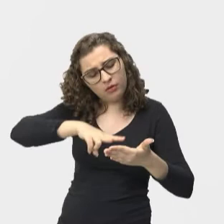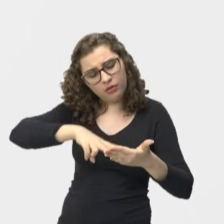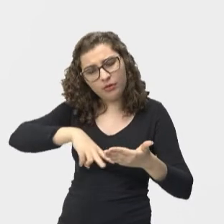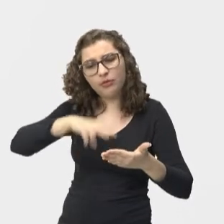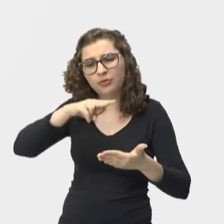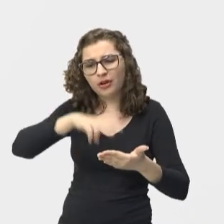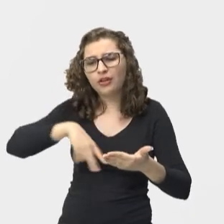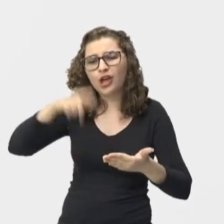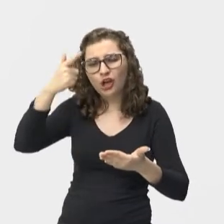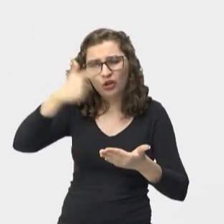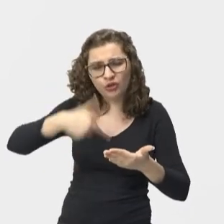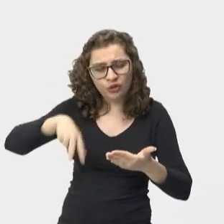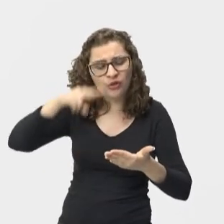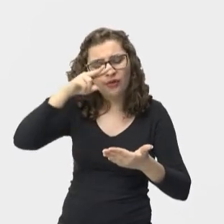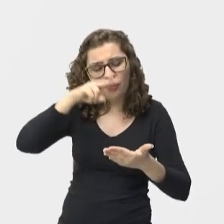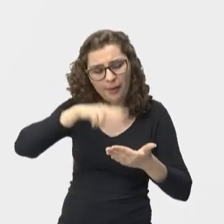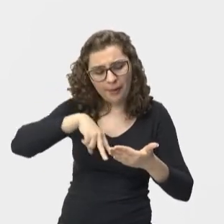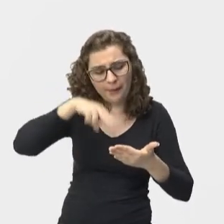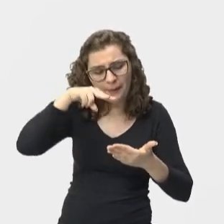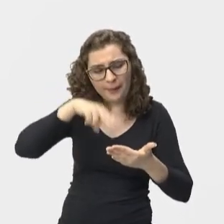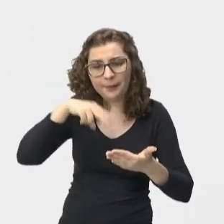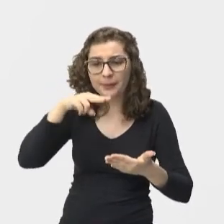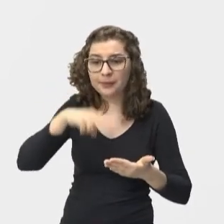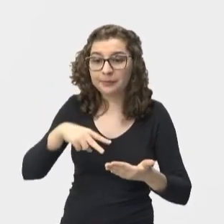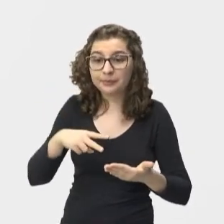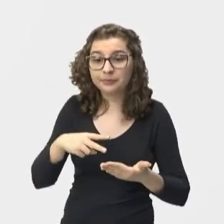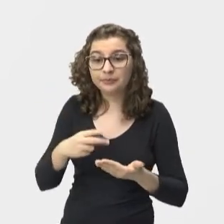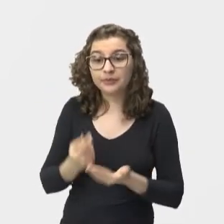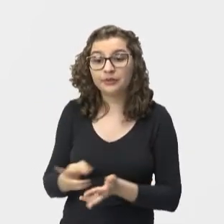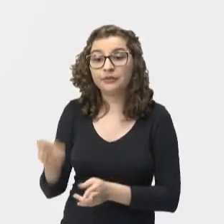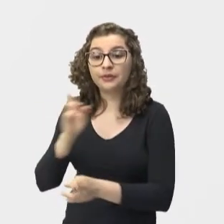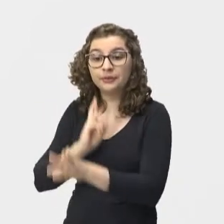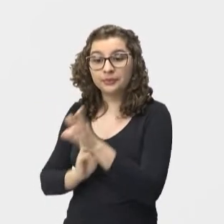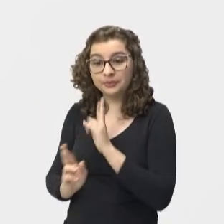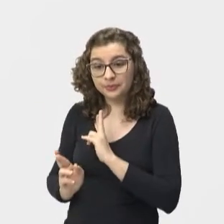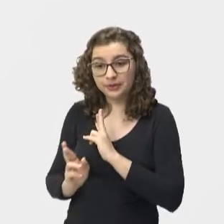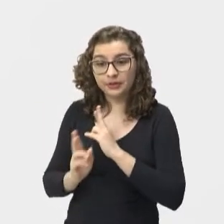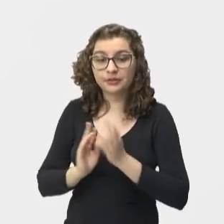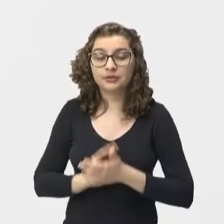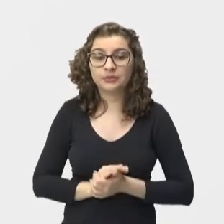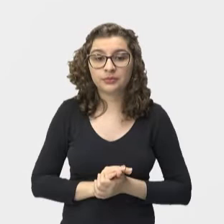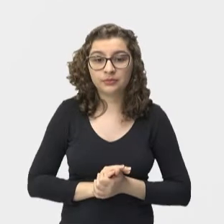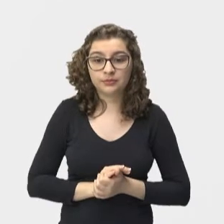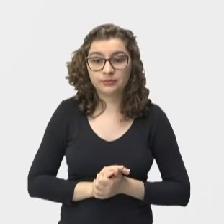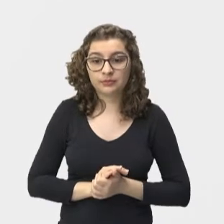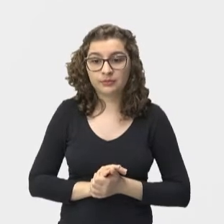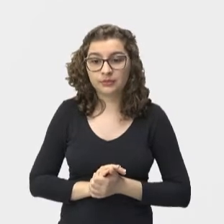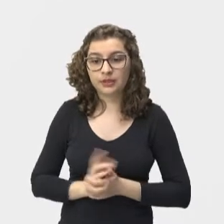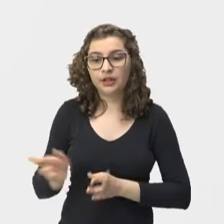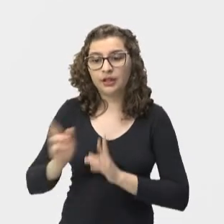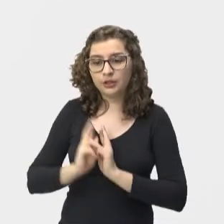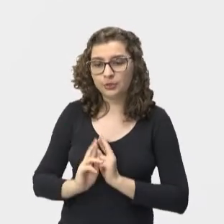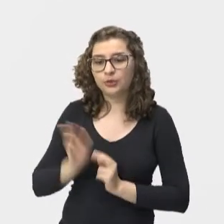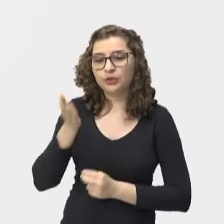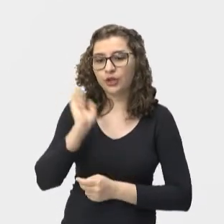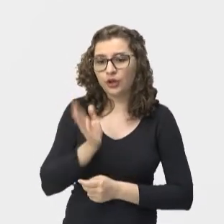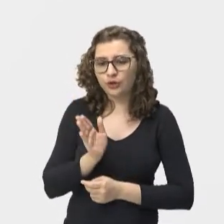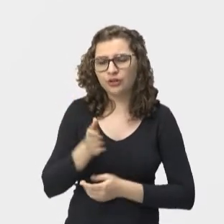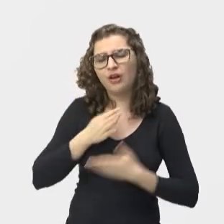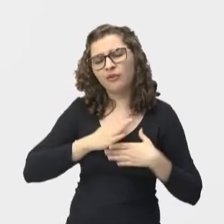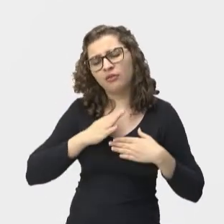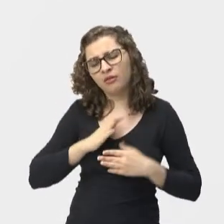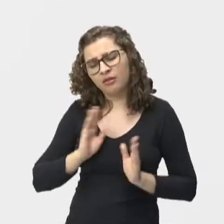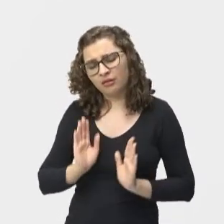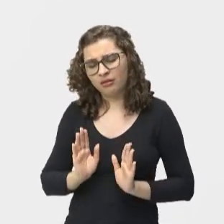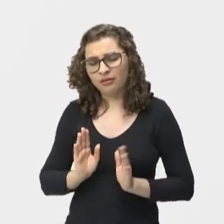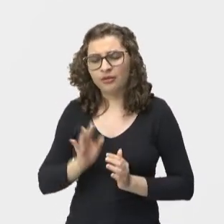vão reler, se for o caso, e vão aí responder. Depois que vocês responderem, né, com